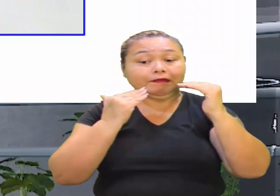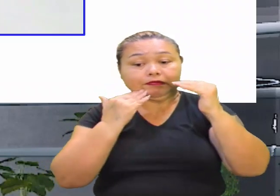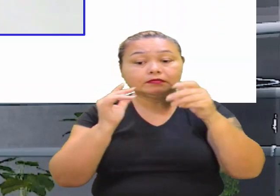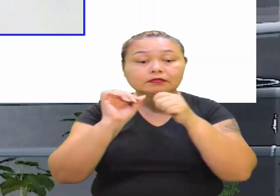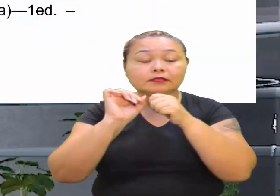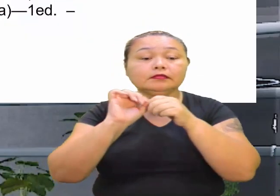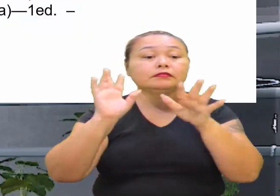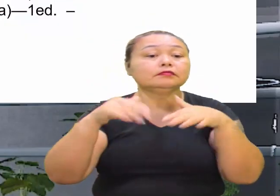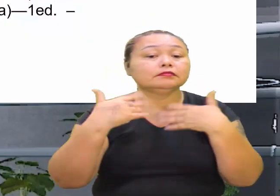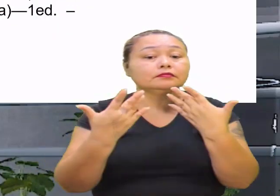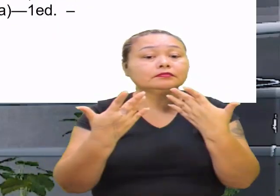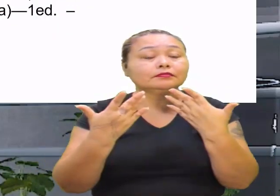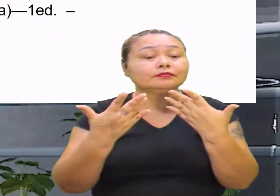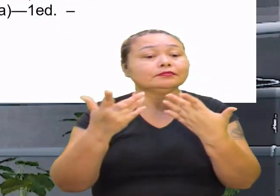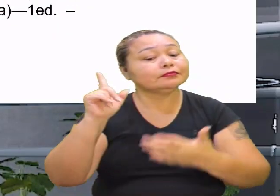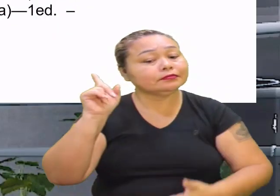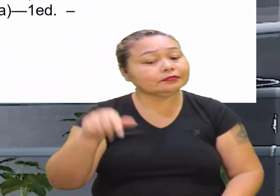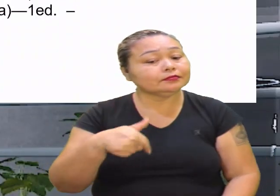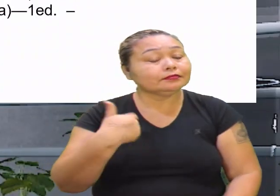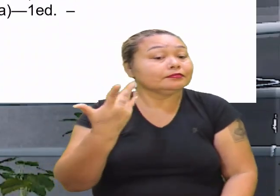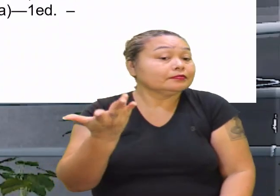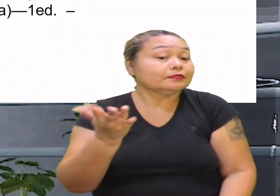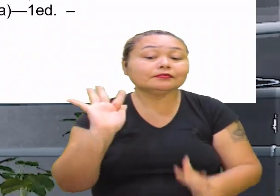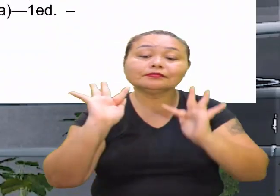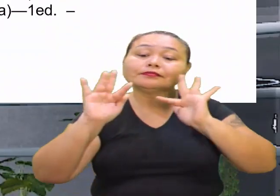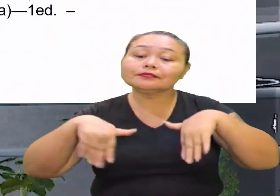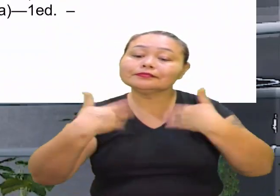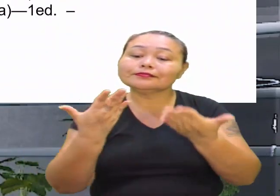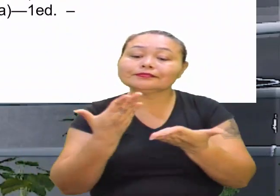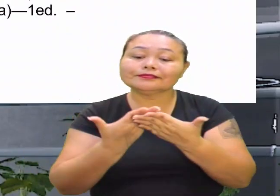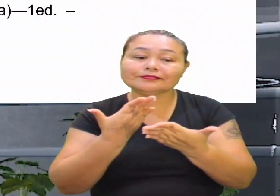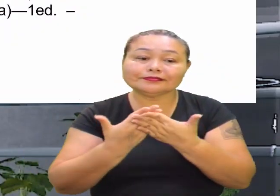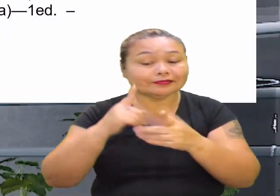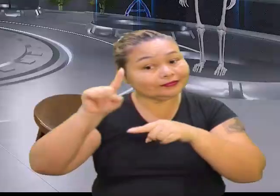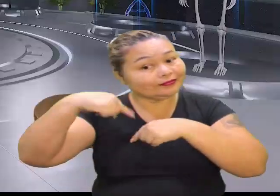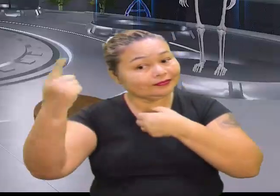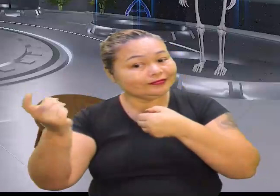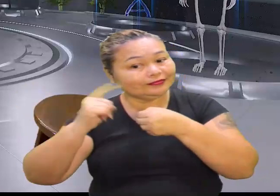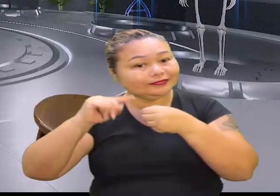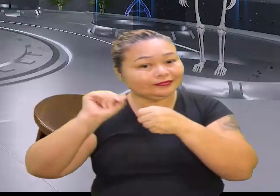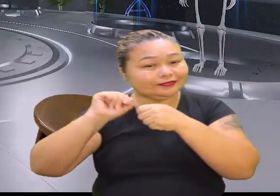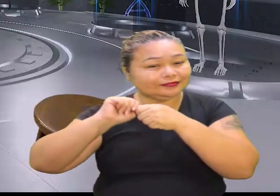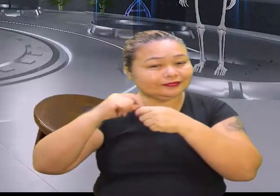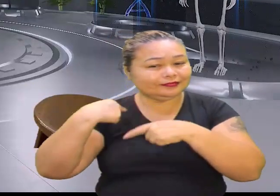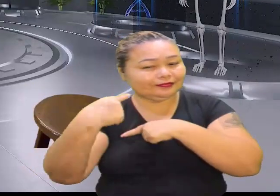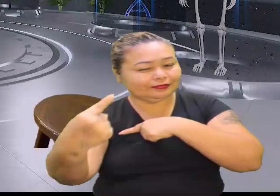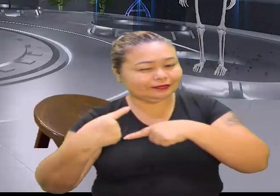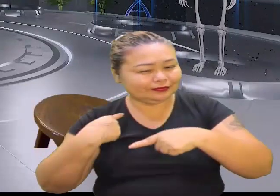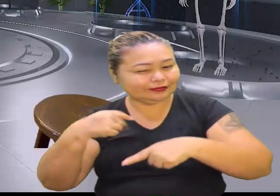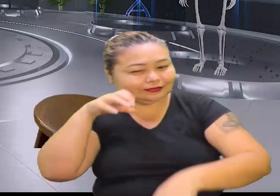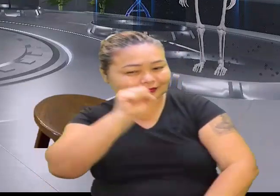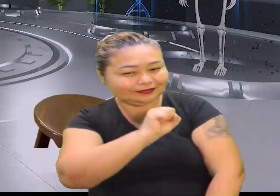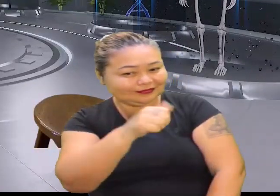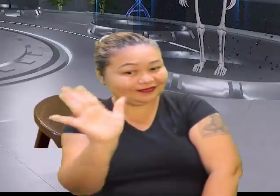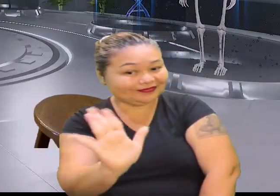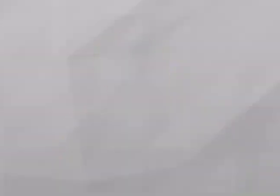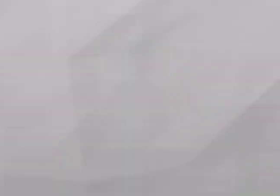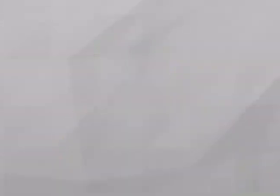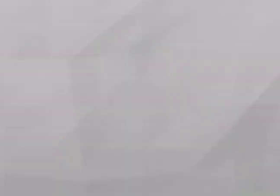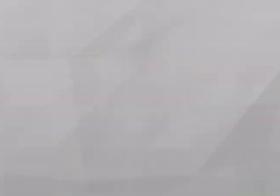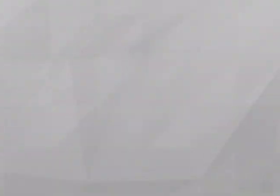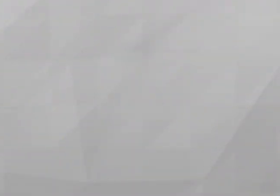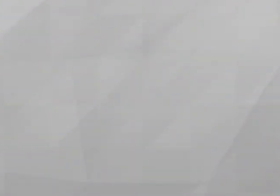amenizar. Galerinha, com isso a gente finaliza a nossa aula, daqui a pouco a gente volta para a gente fazer aquele bate-bola jogo rápido. Tchau!